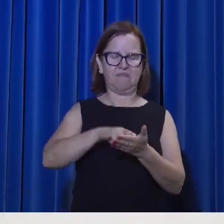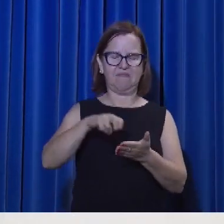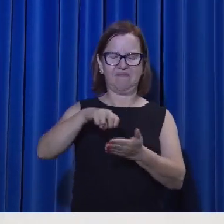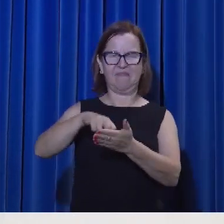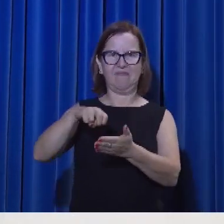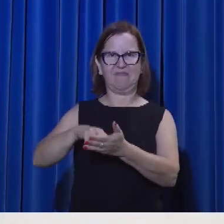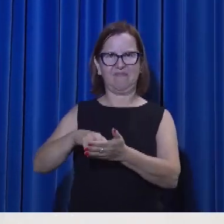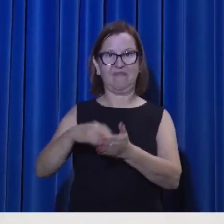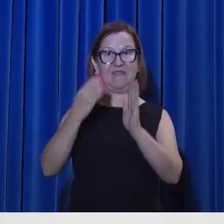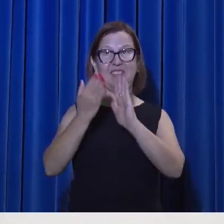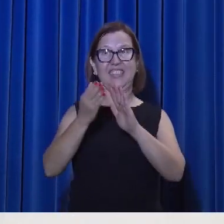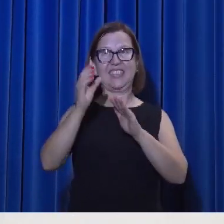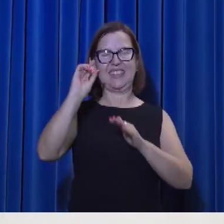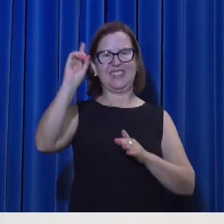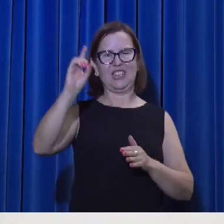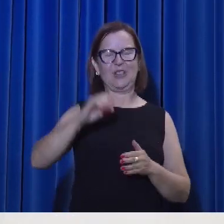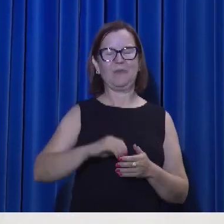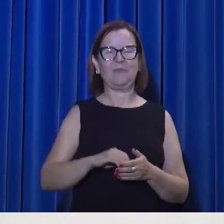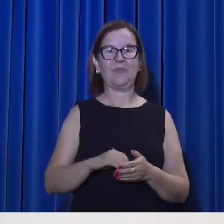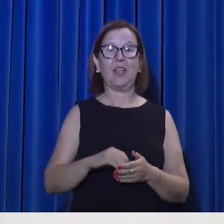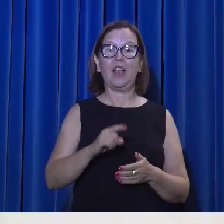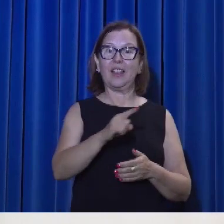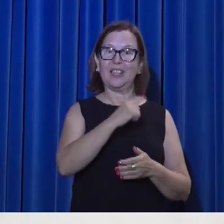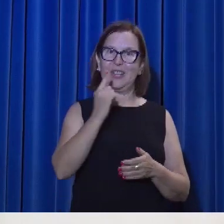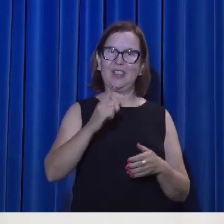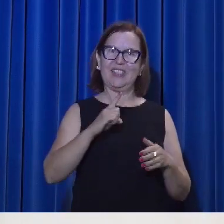privilégio, a oportunidade de já dobrar o joelho agora.